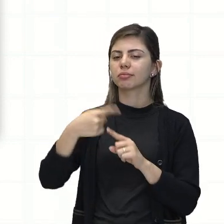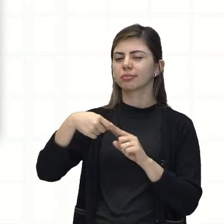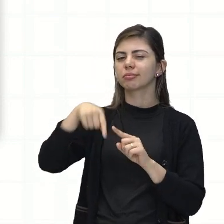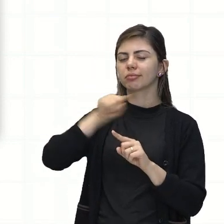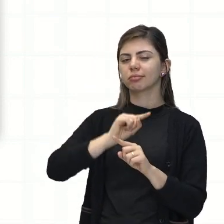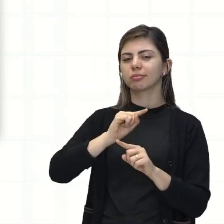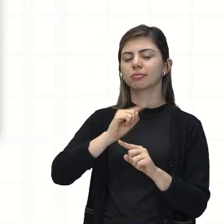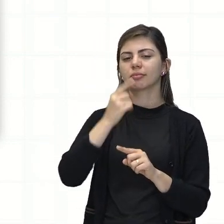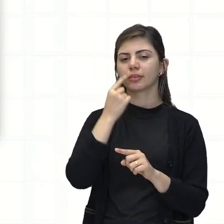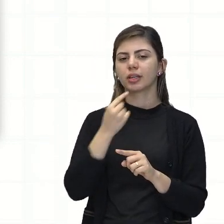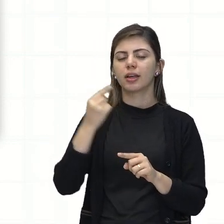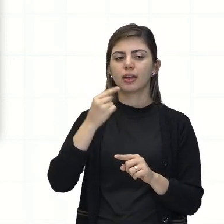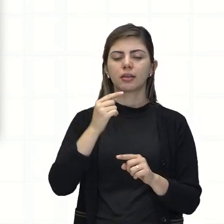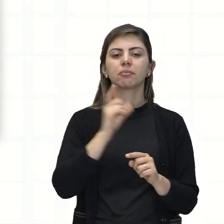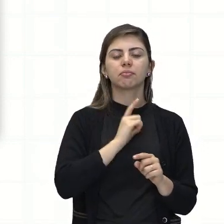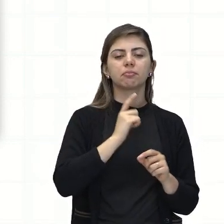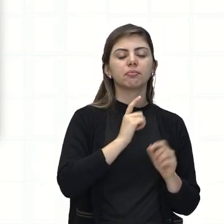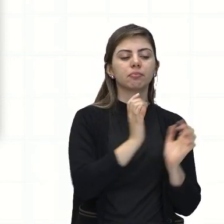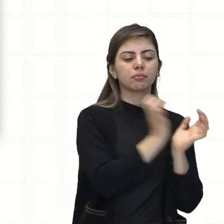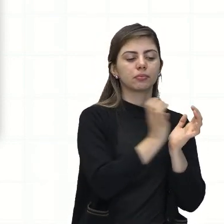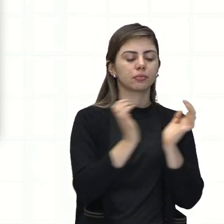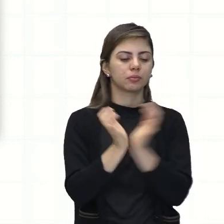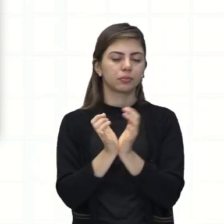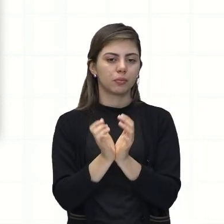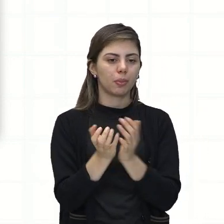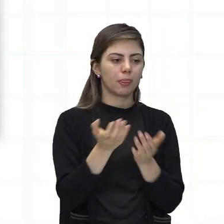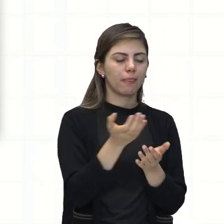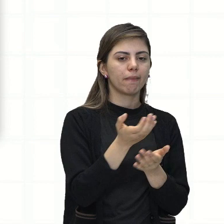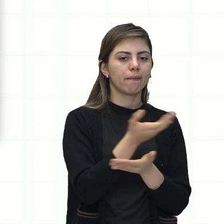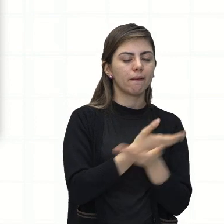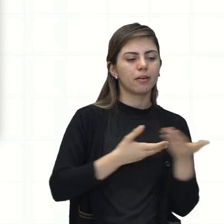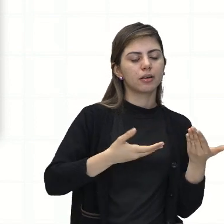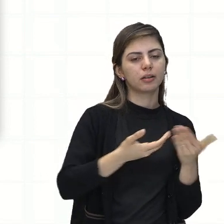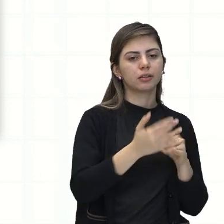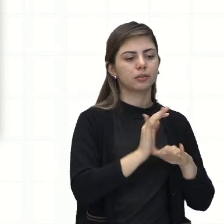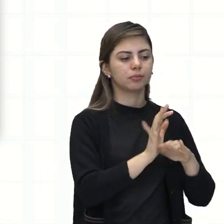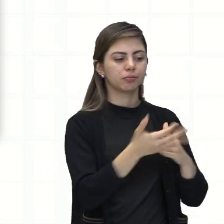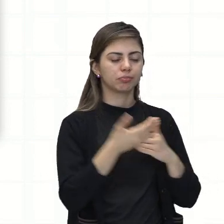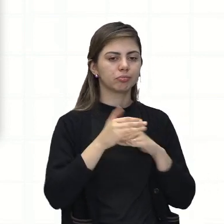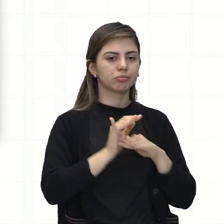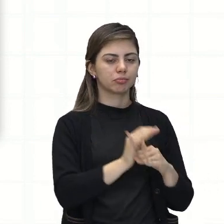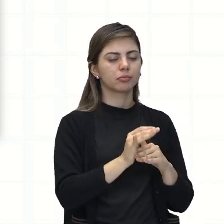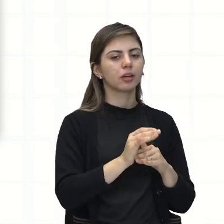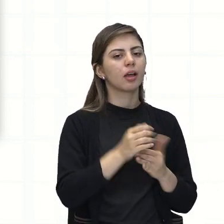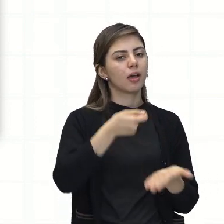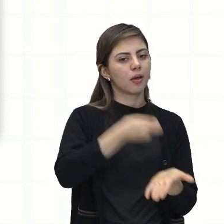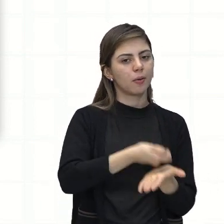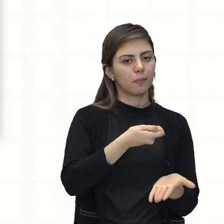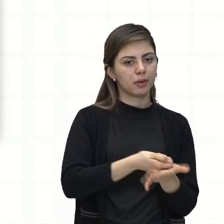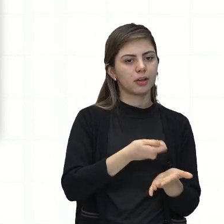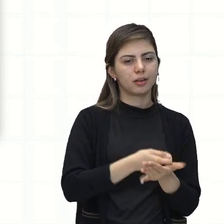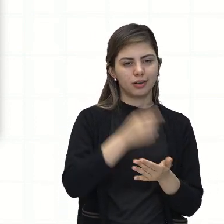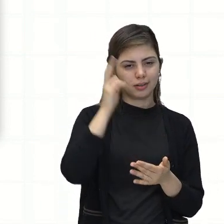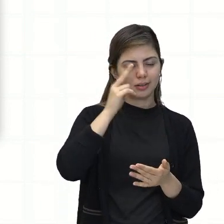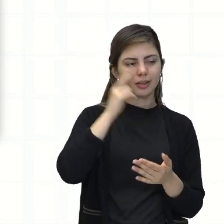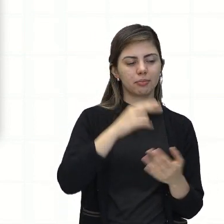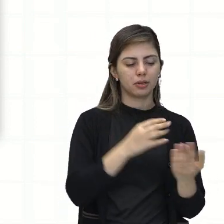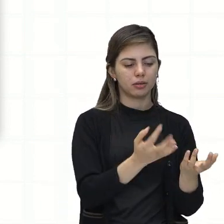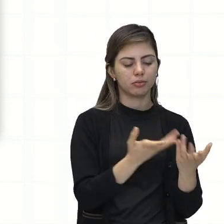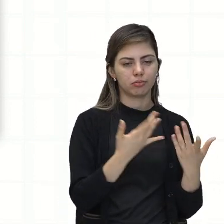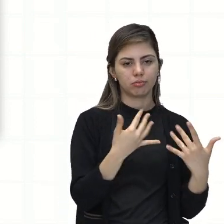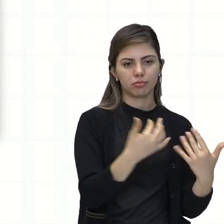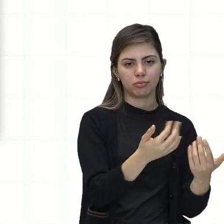o mutualismo obrigatório, onde nós temos a alga, que vai